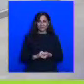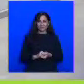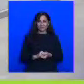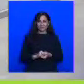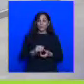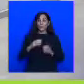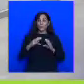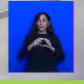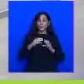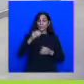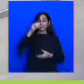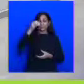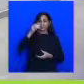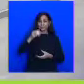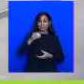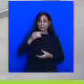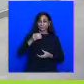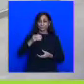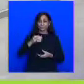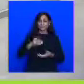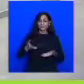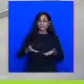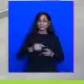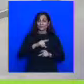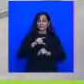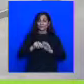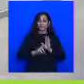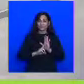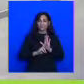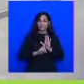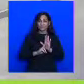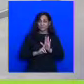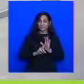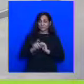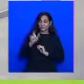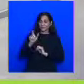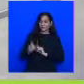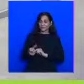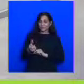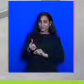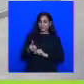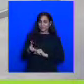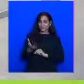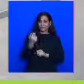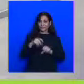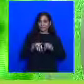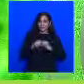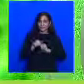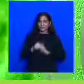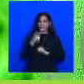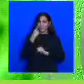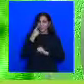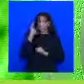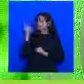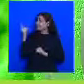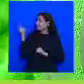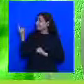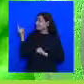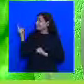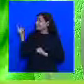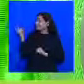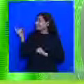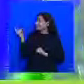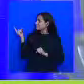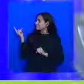Bola no suporte. E agora sortearemos o número correspondente à coluna número 6 do Super 7. Bola posicionada,